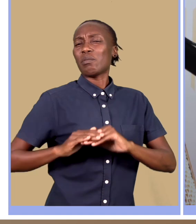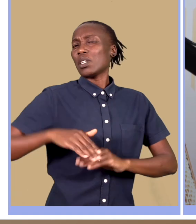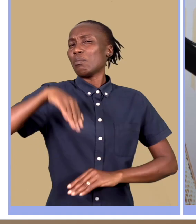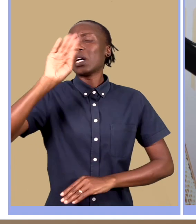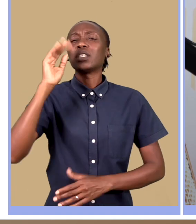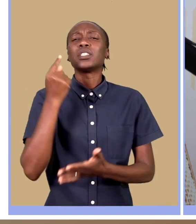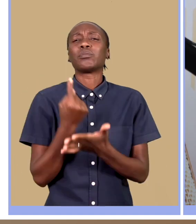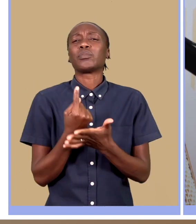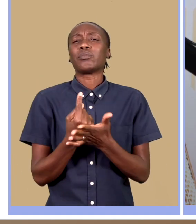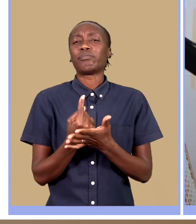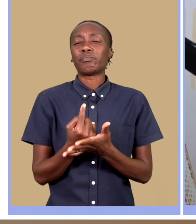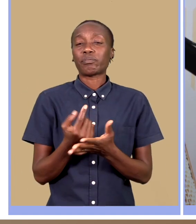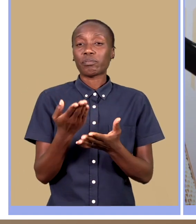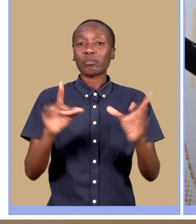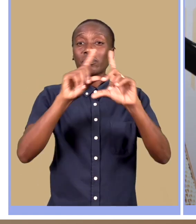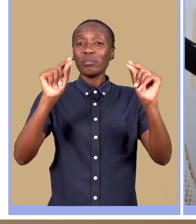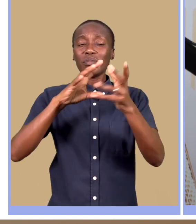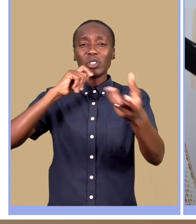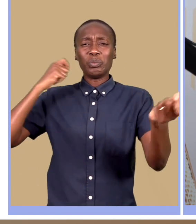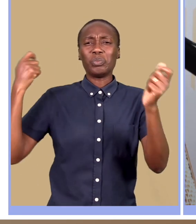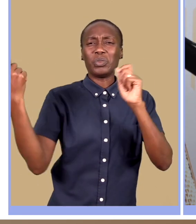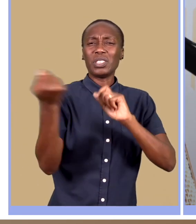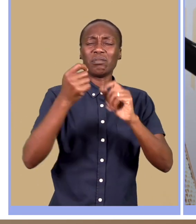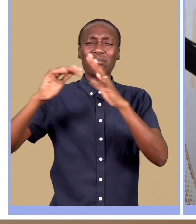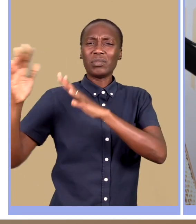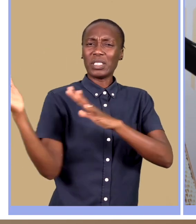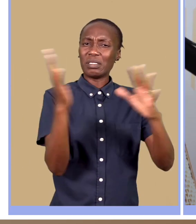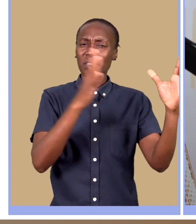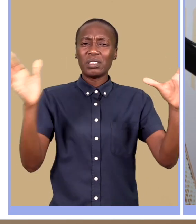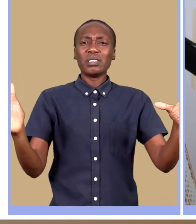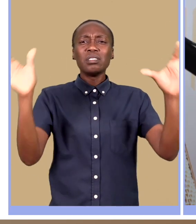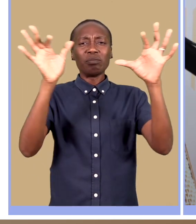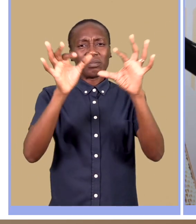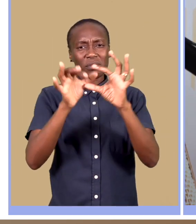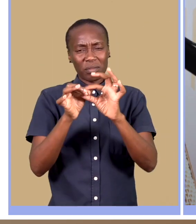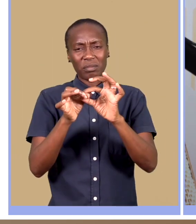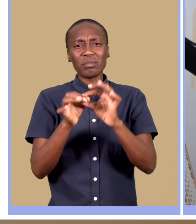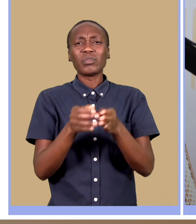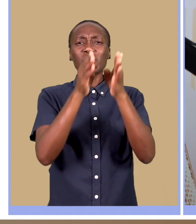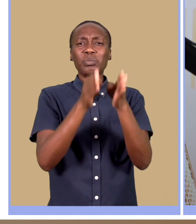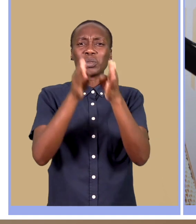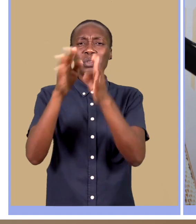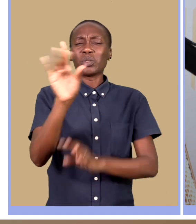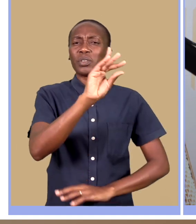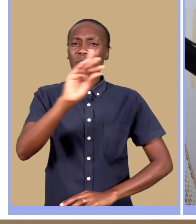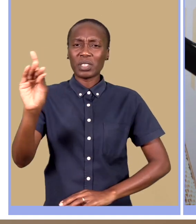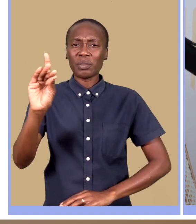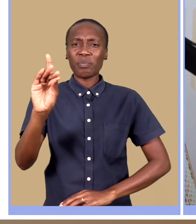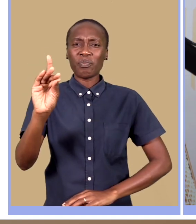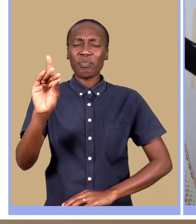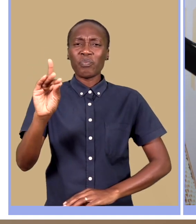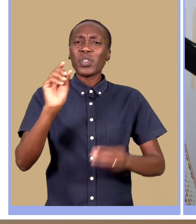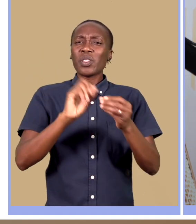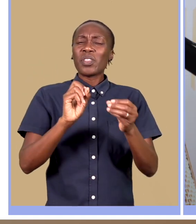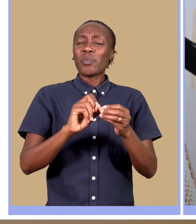porque essa questão de mudanças climáticas associadas às pessoas com deficiência é uma questão que